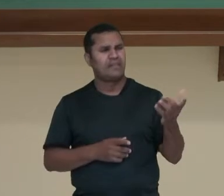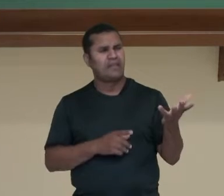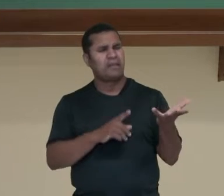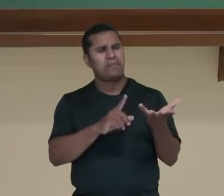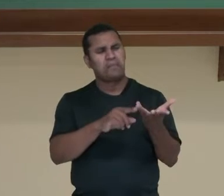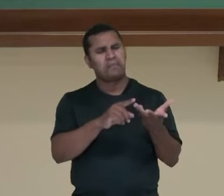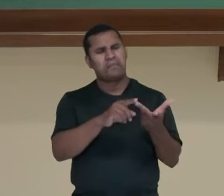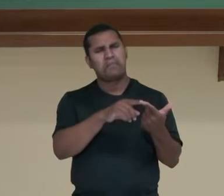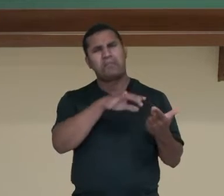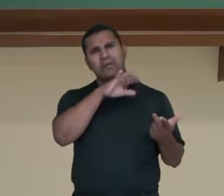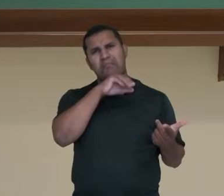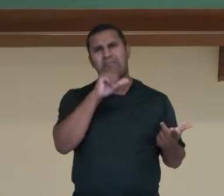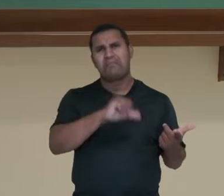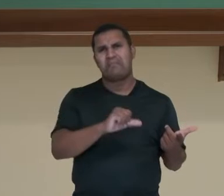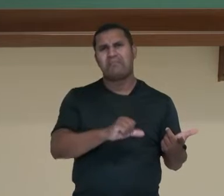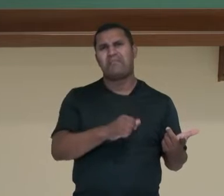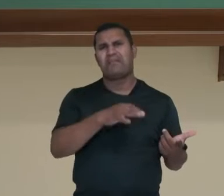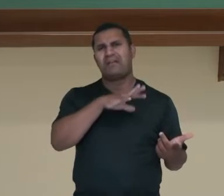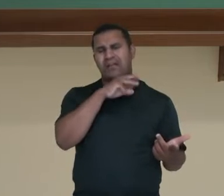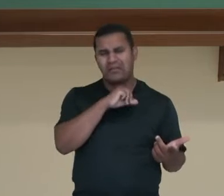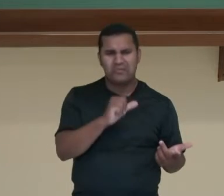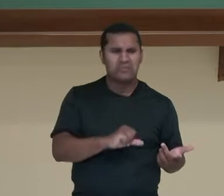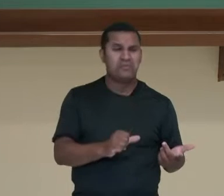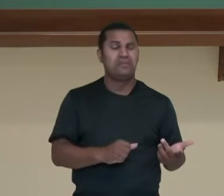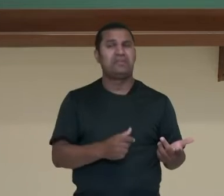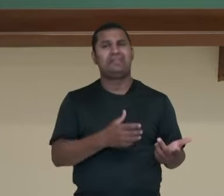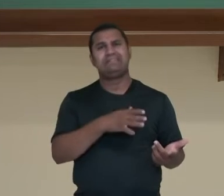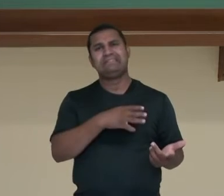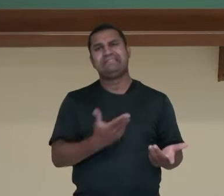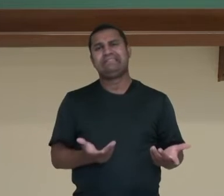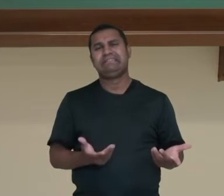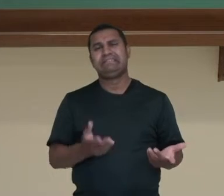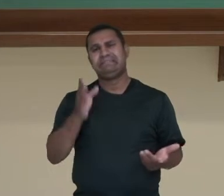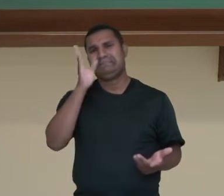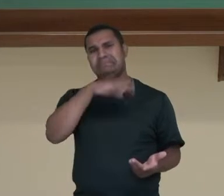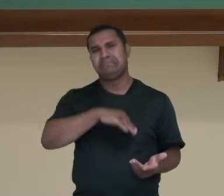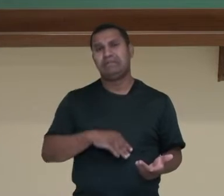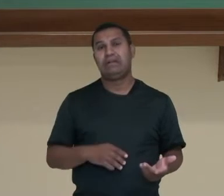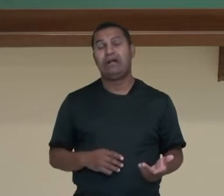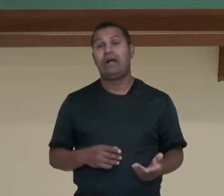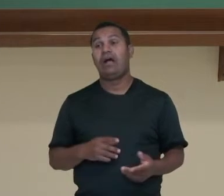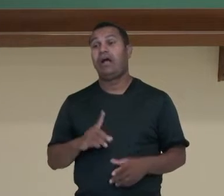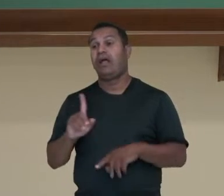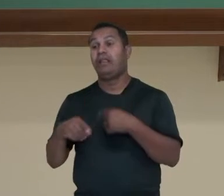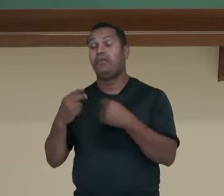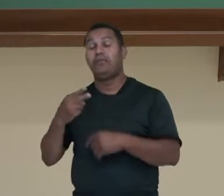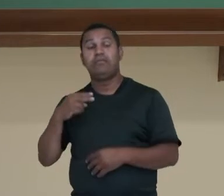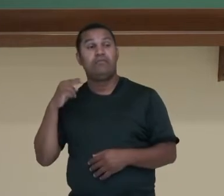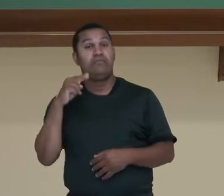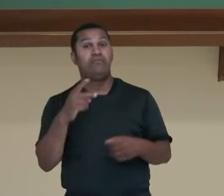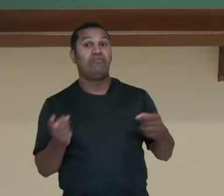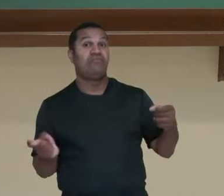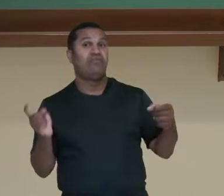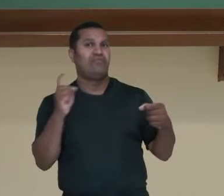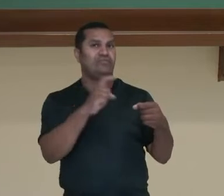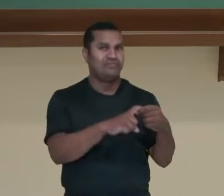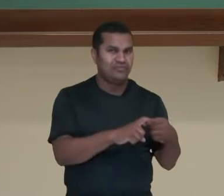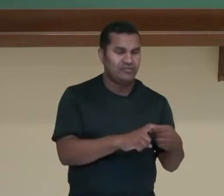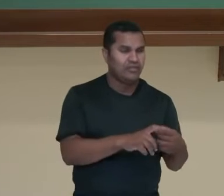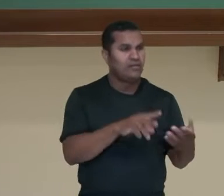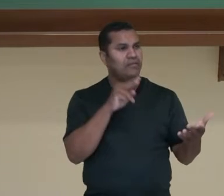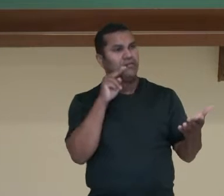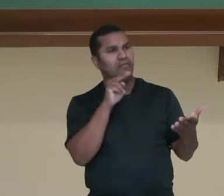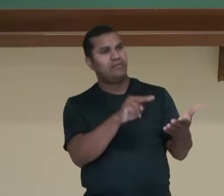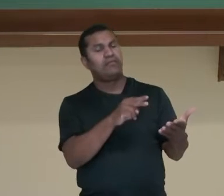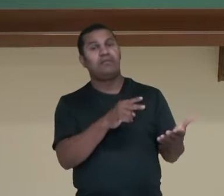é uma porcaria, esse filme é uma droga. E depois eu fui descobrir que a pessoa não tinha entendido o filme. E que o filme não era uma droga, que o filme